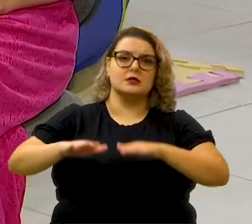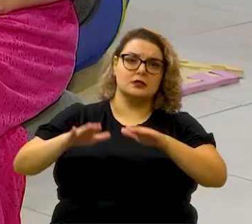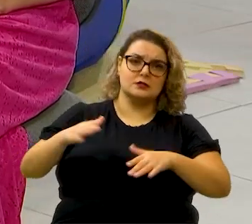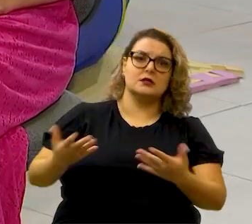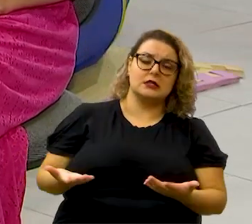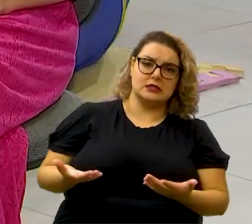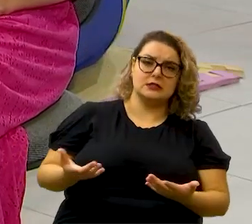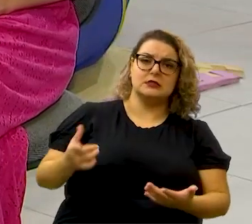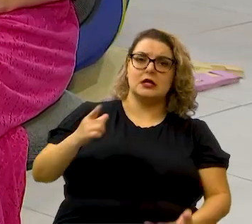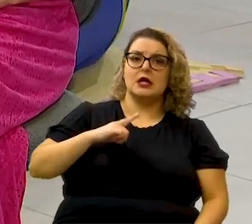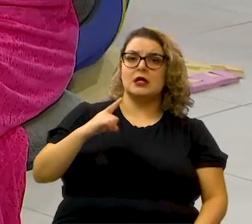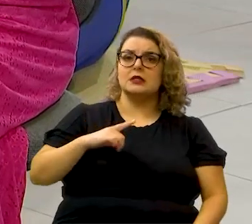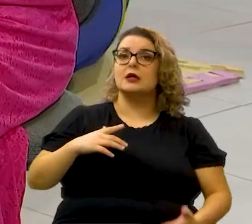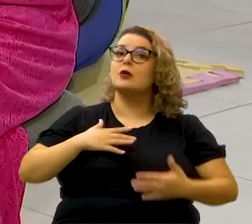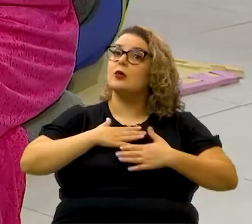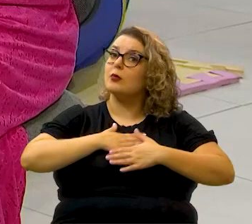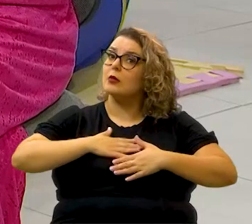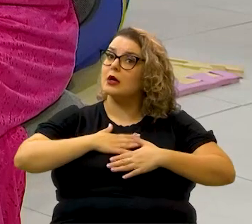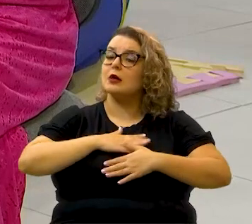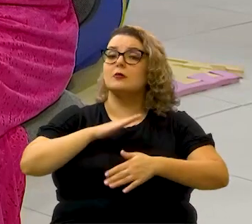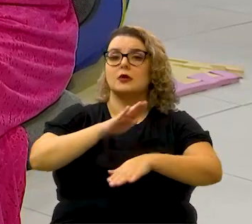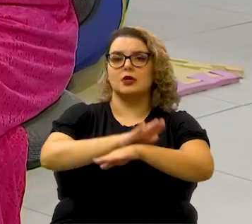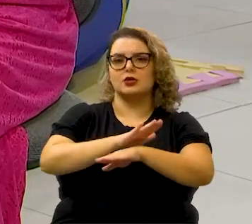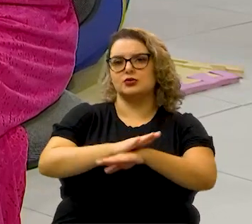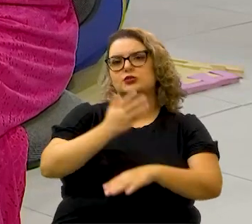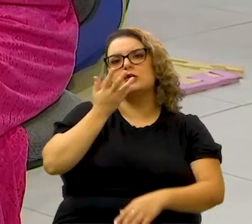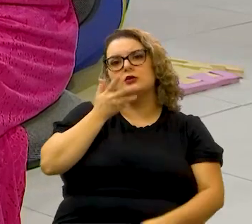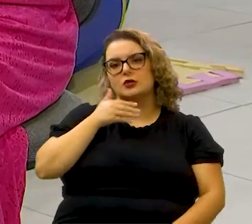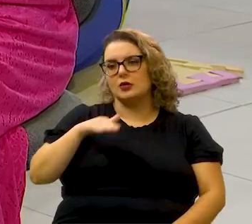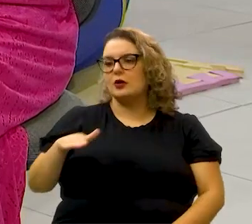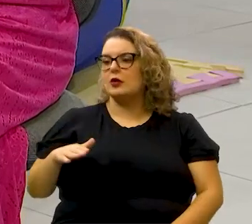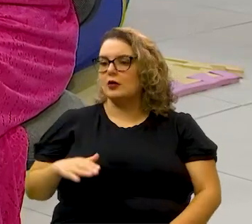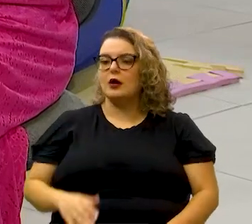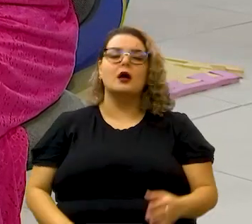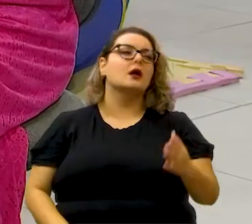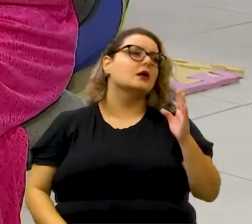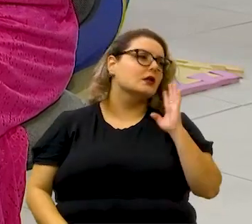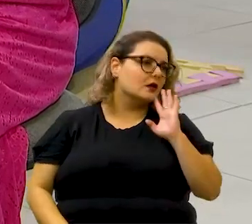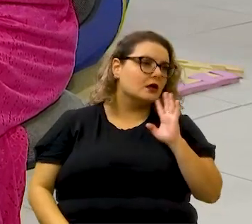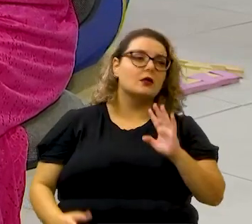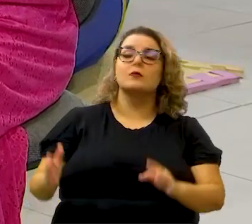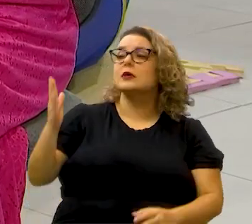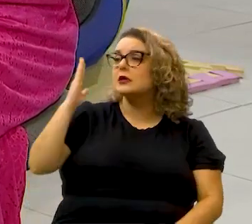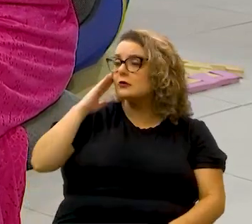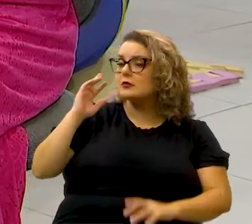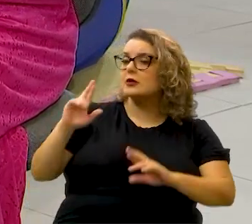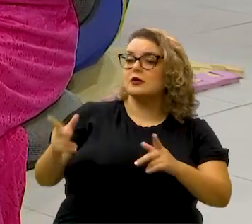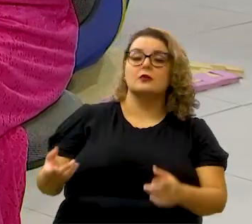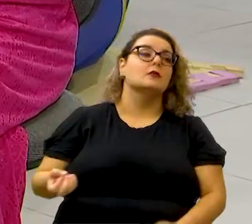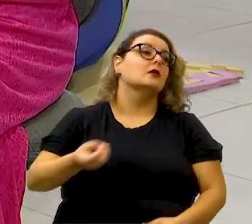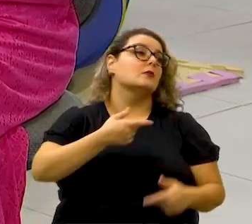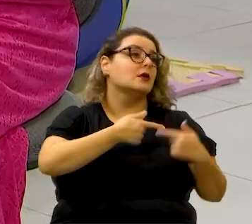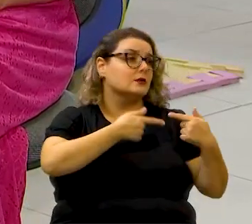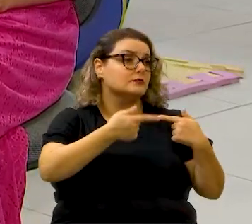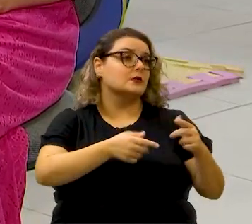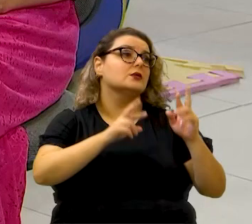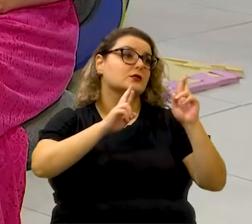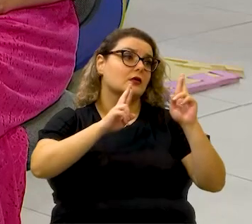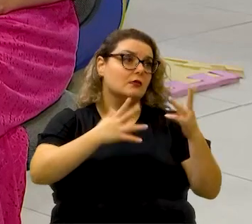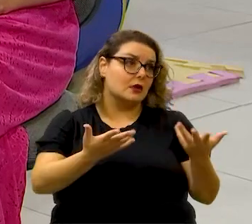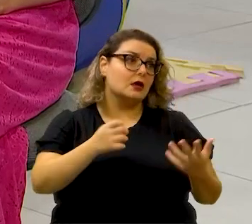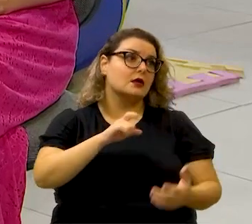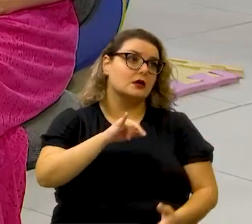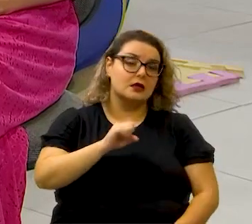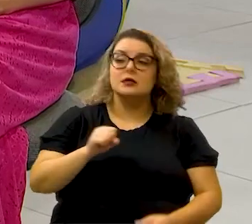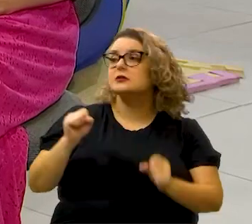muitas vezes, eles pegam isso com muito prazer para ajudar aquela criança, quando eles já passam a entender, né, que é uma diferença. Uma